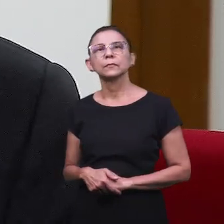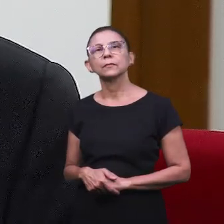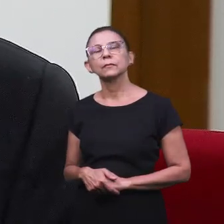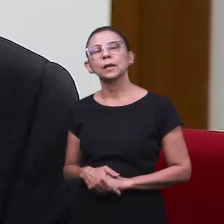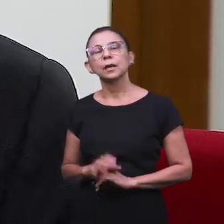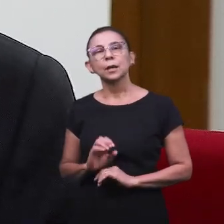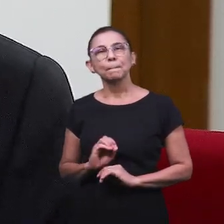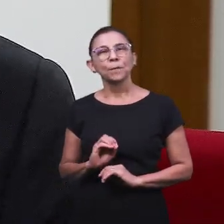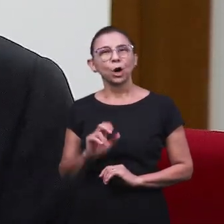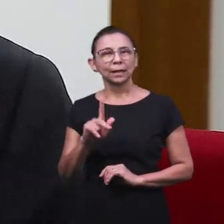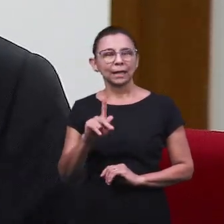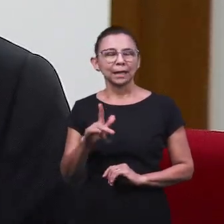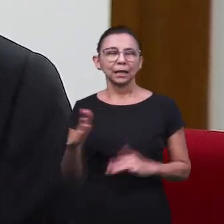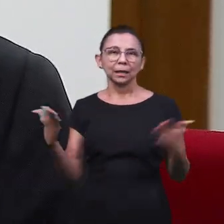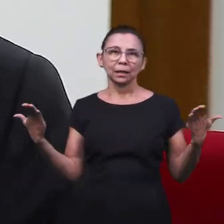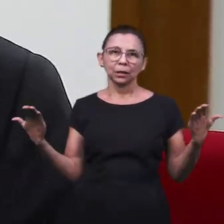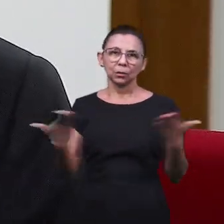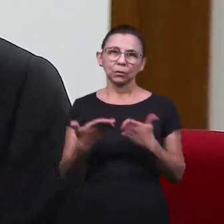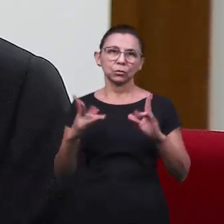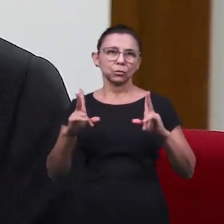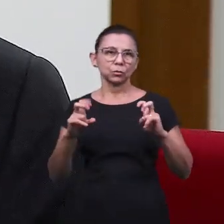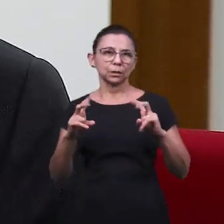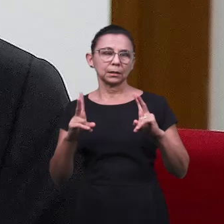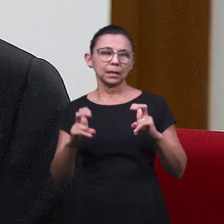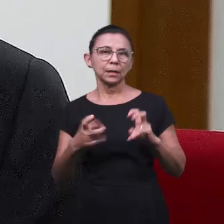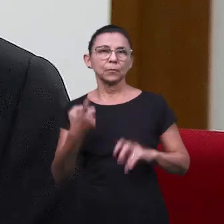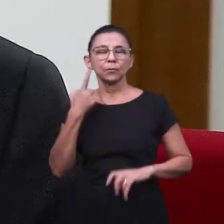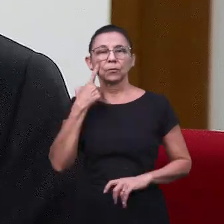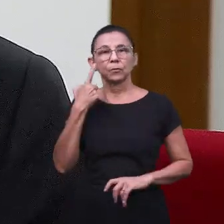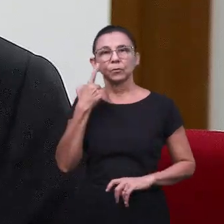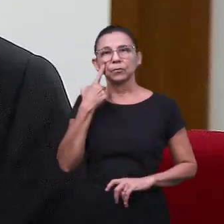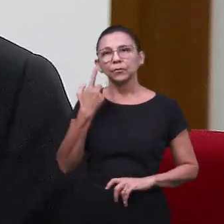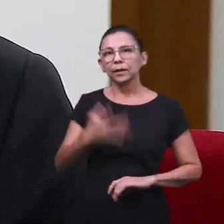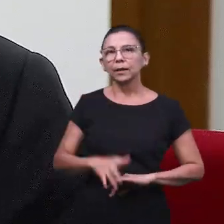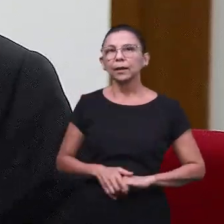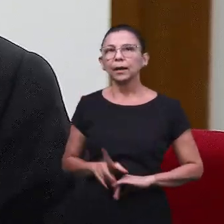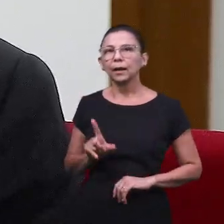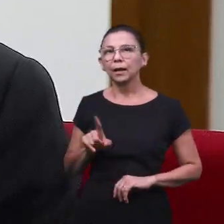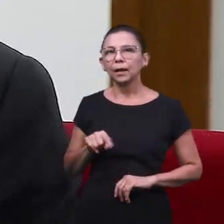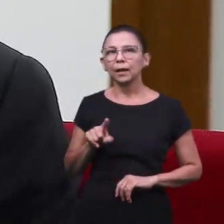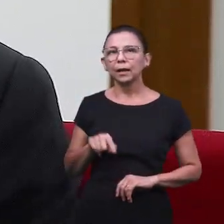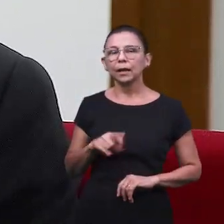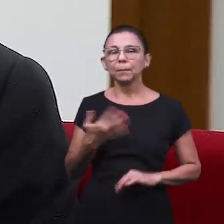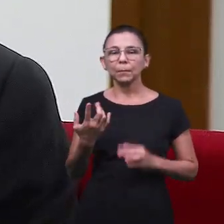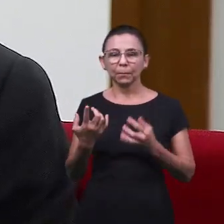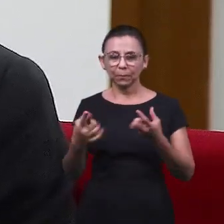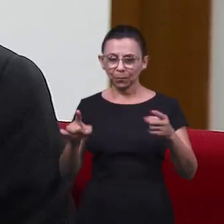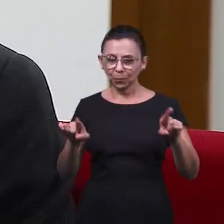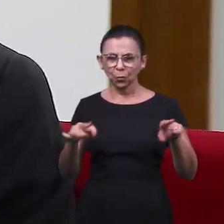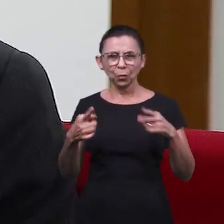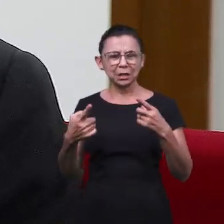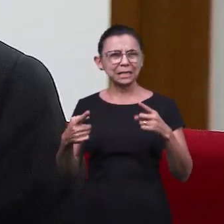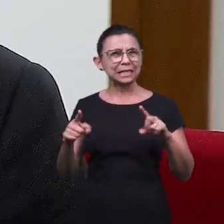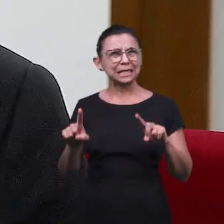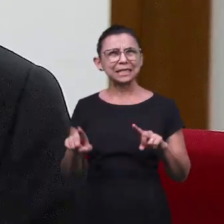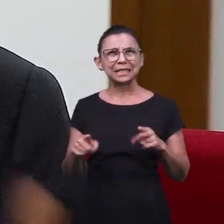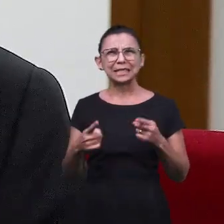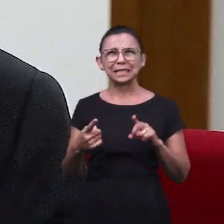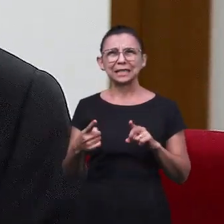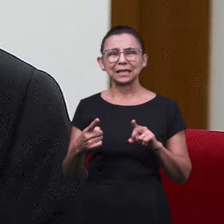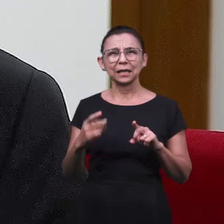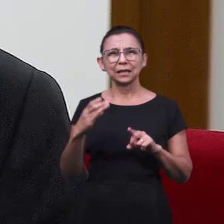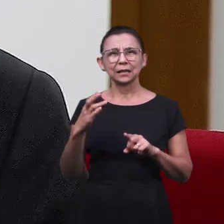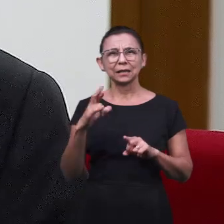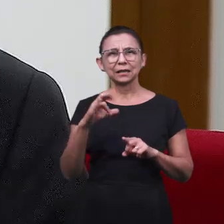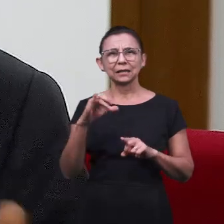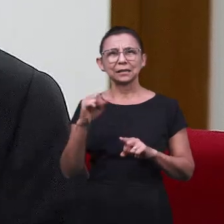Muito bem, e hoje o tema que nós vamos abordar é a música cristã. E quando a gente